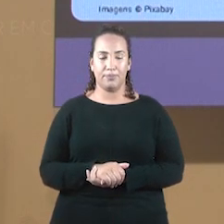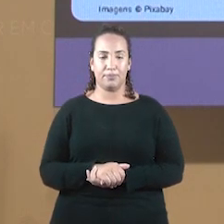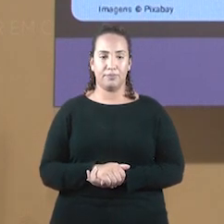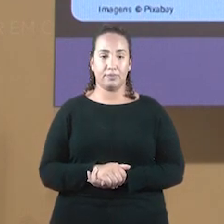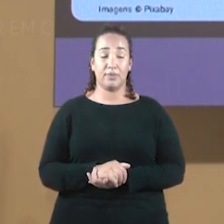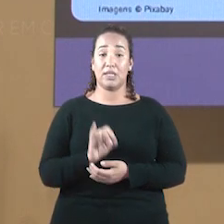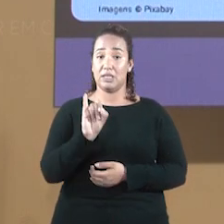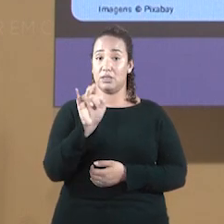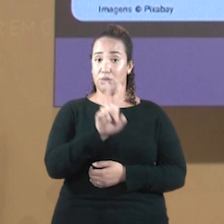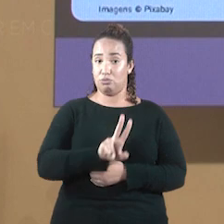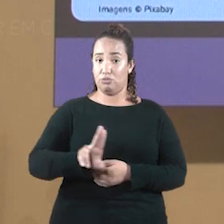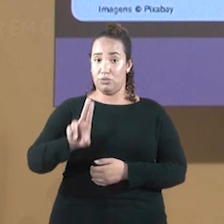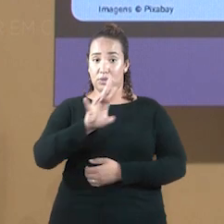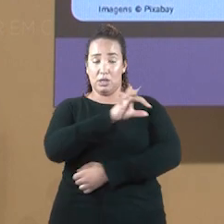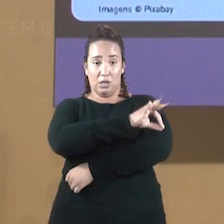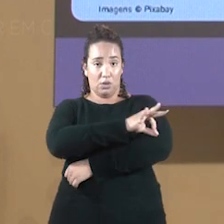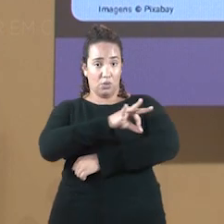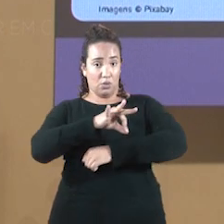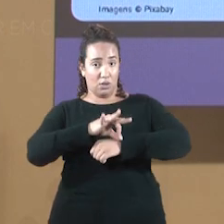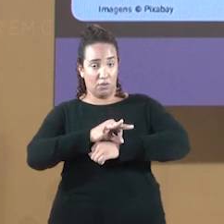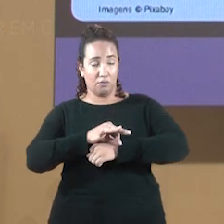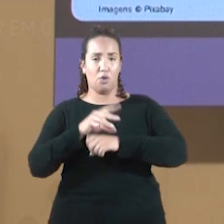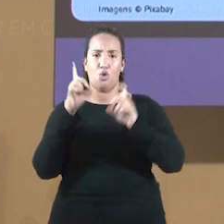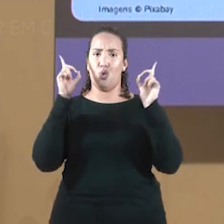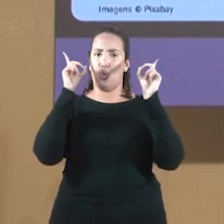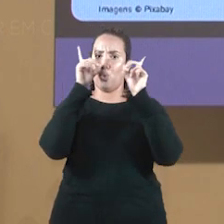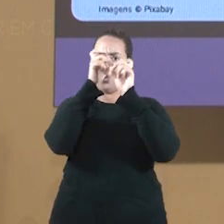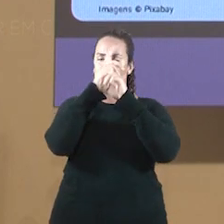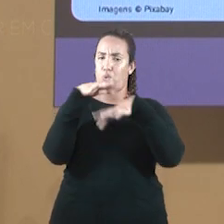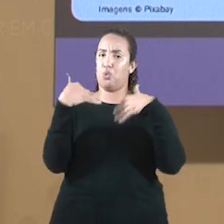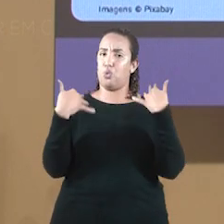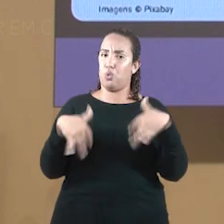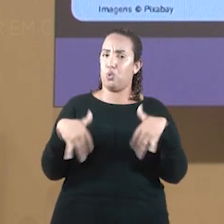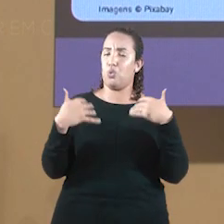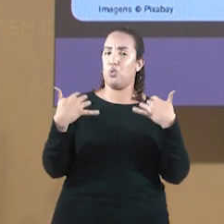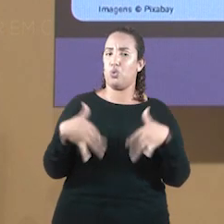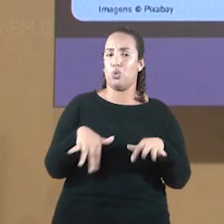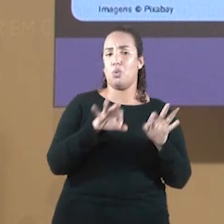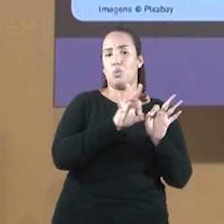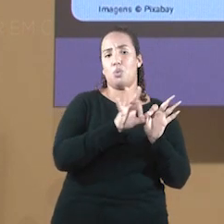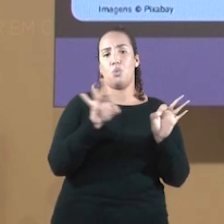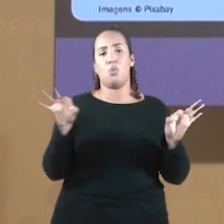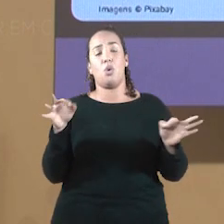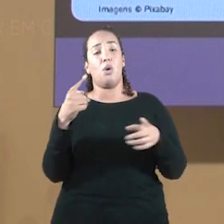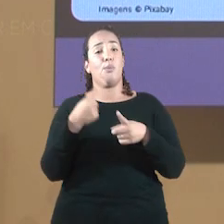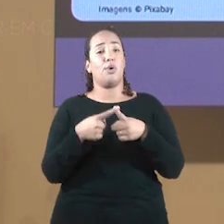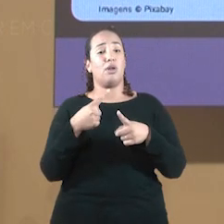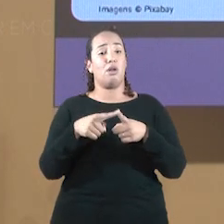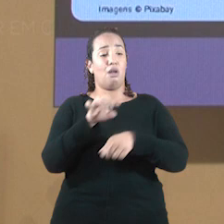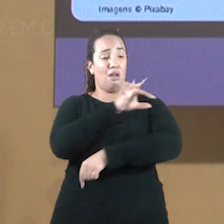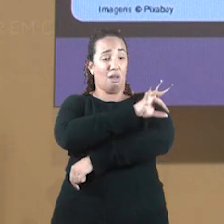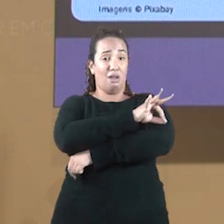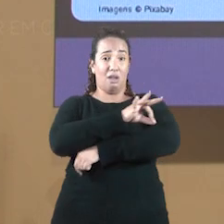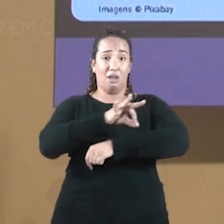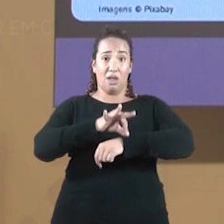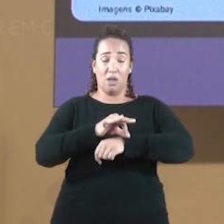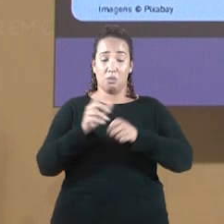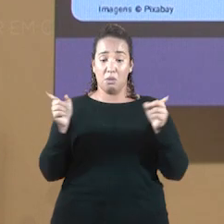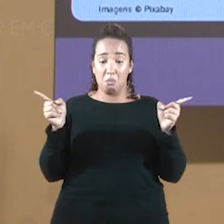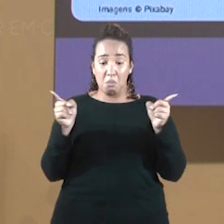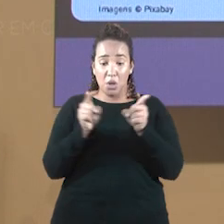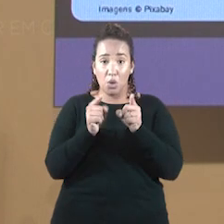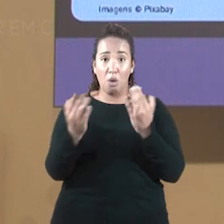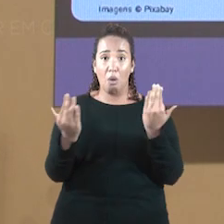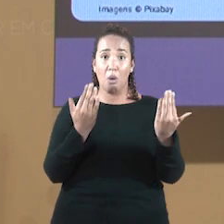Usando a régua, nós teremos uma dificuldade para medir, porque ela é menor do que o objeto que